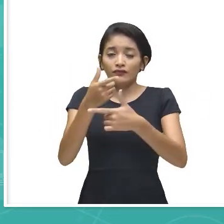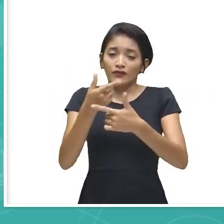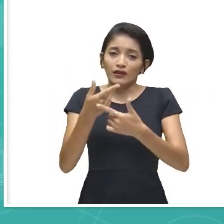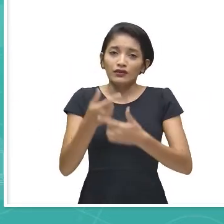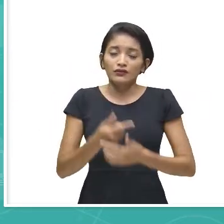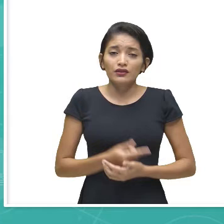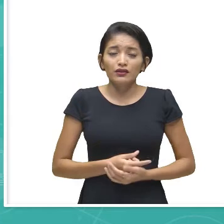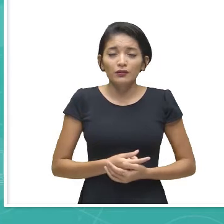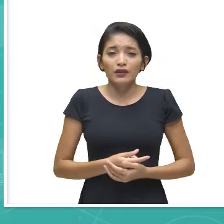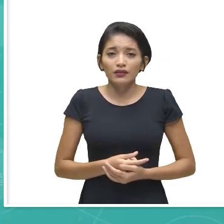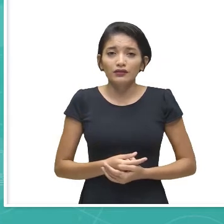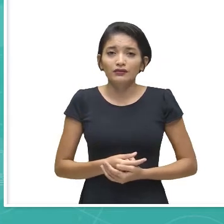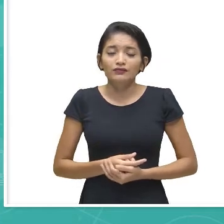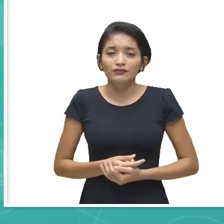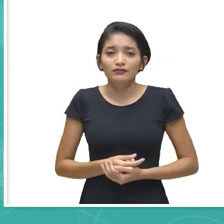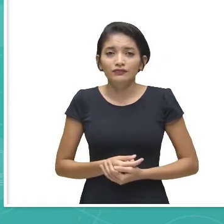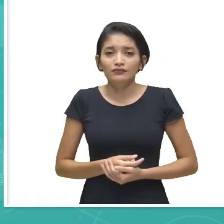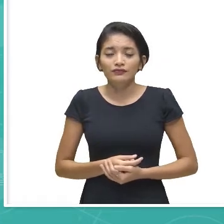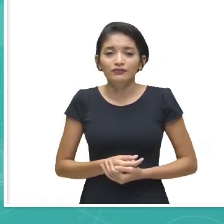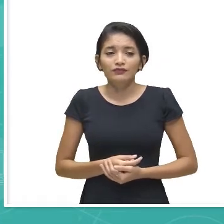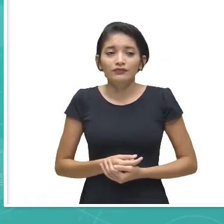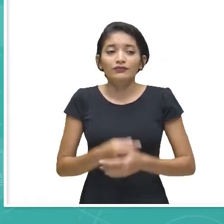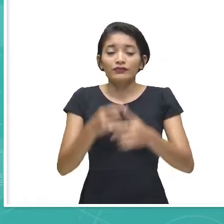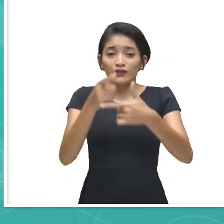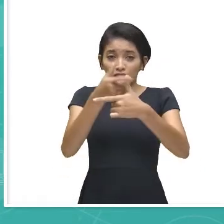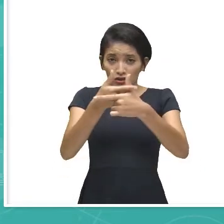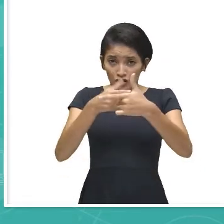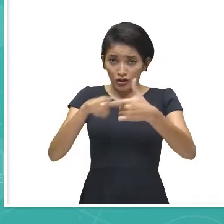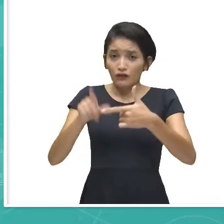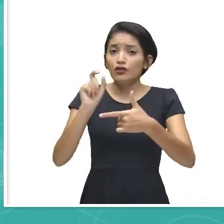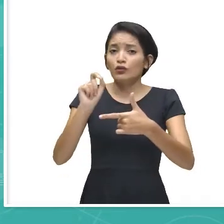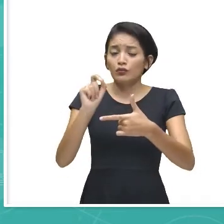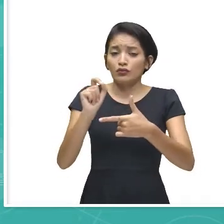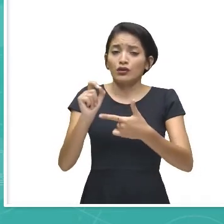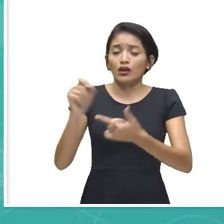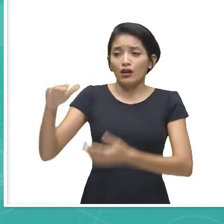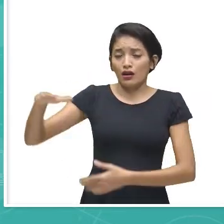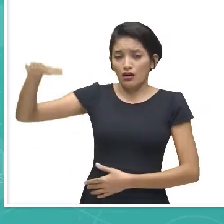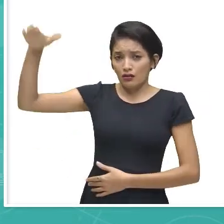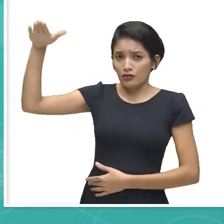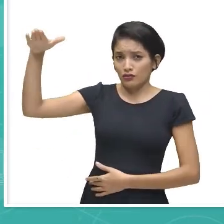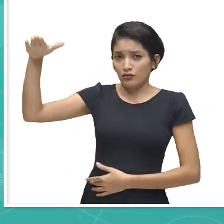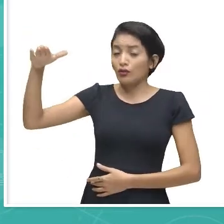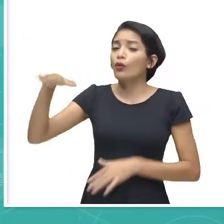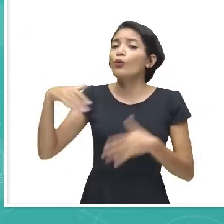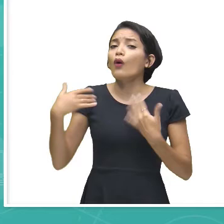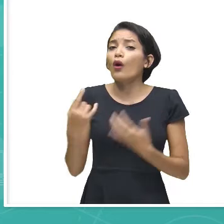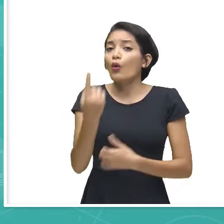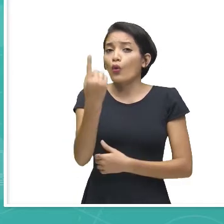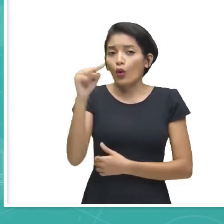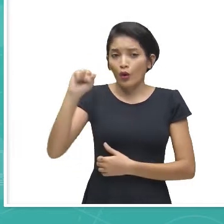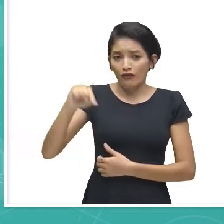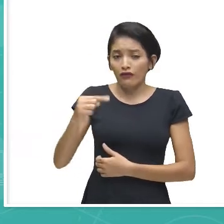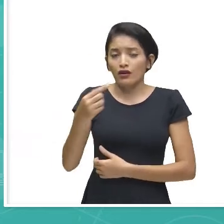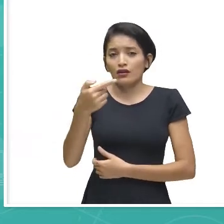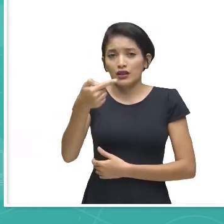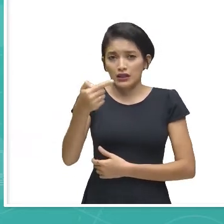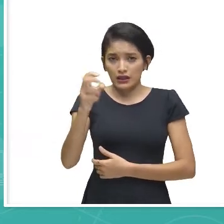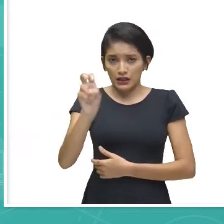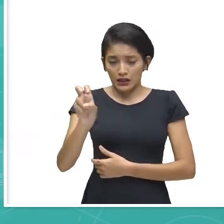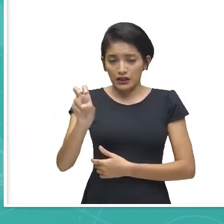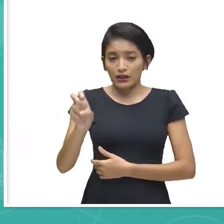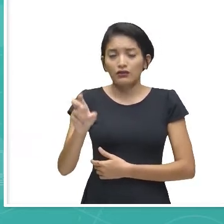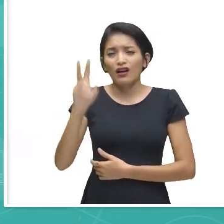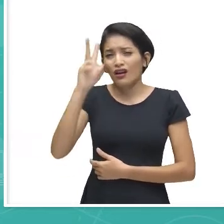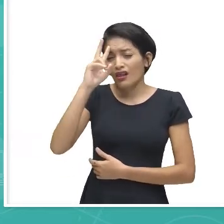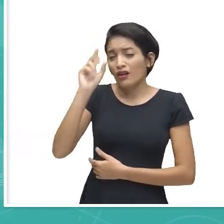Dividido pela altura. Qual é a altura? Olha aqui, 1,75. Lembrando que aqui na